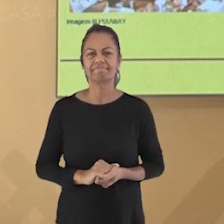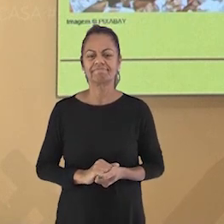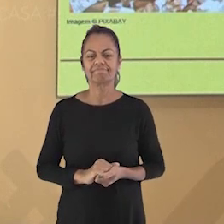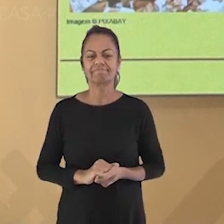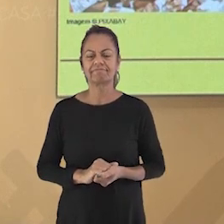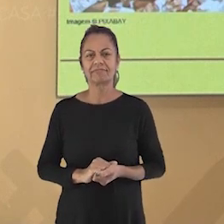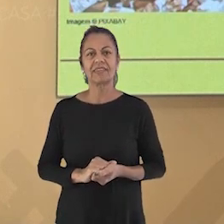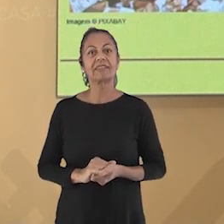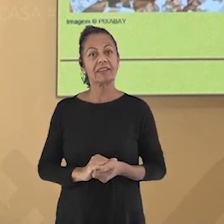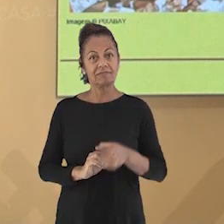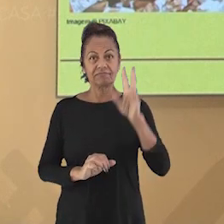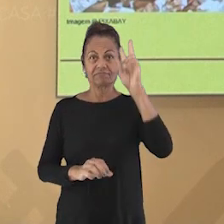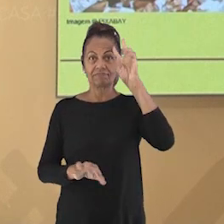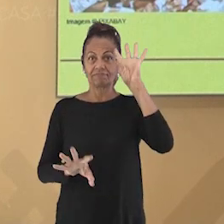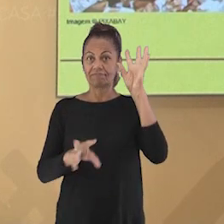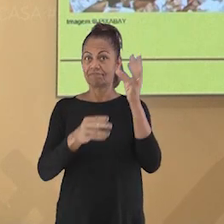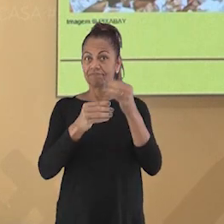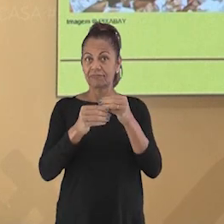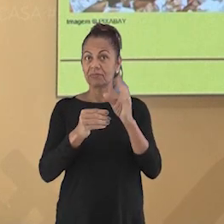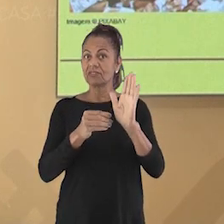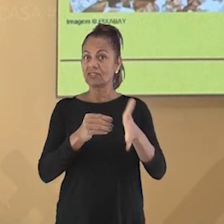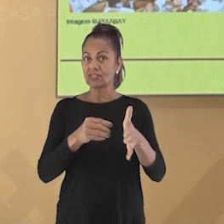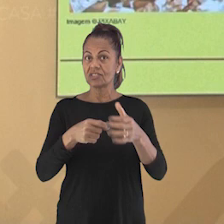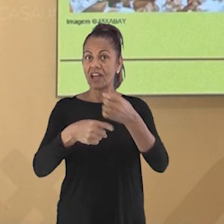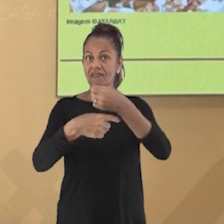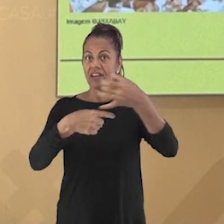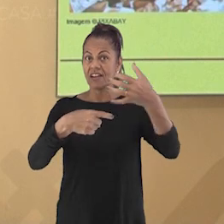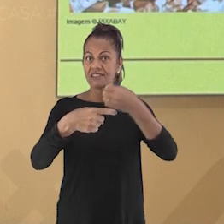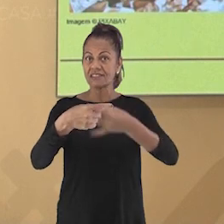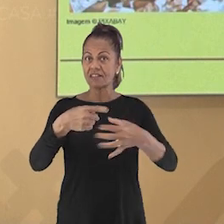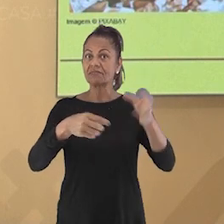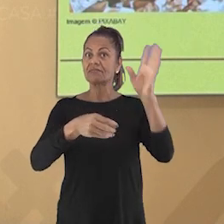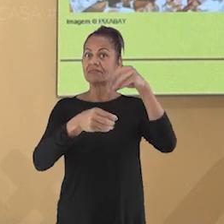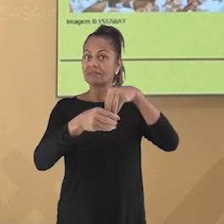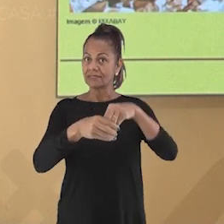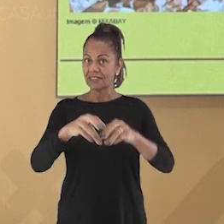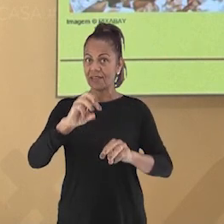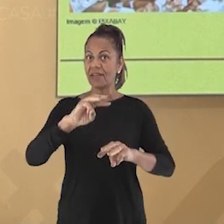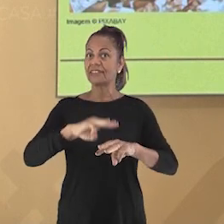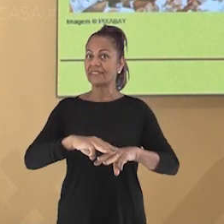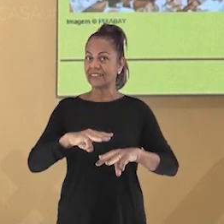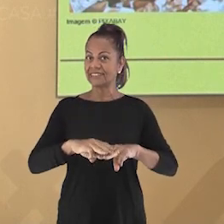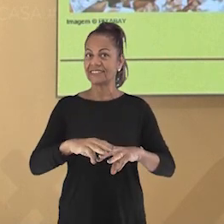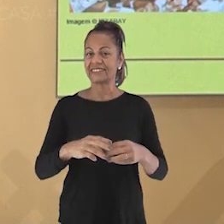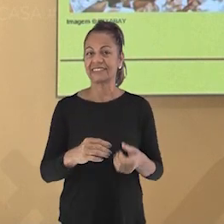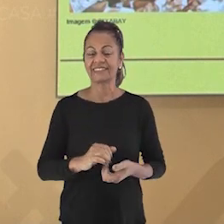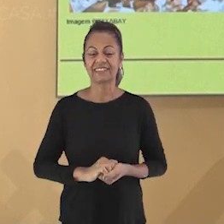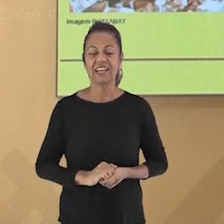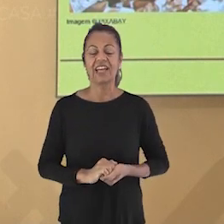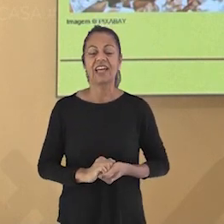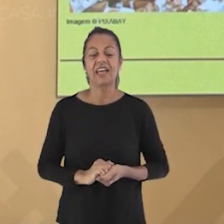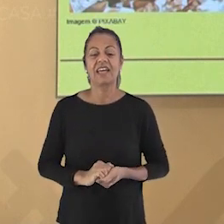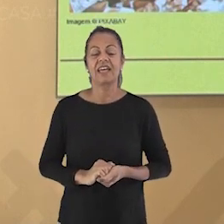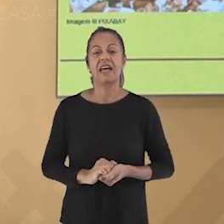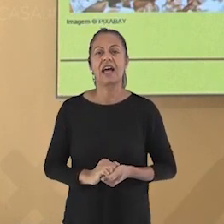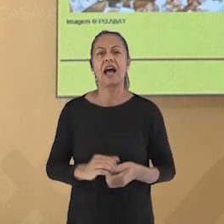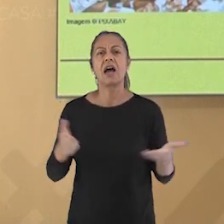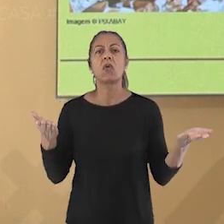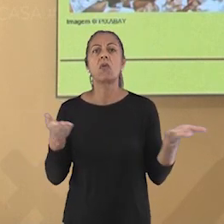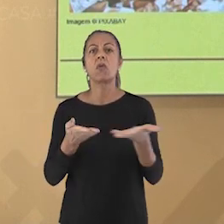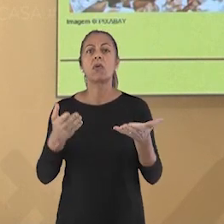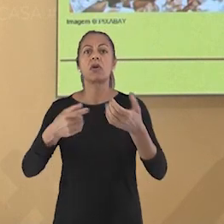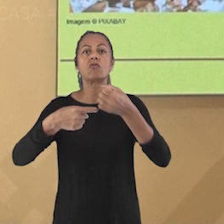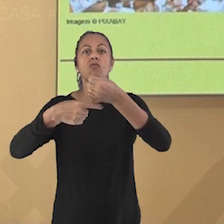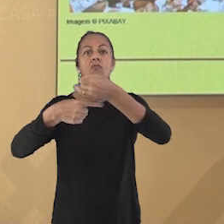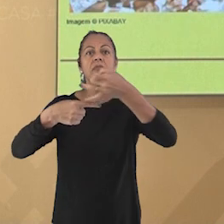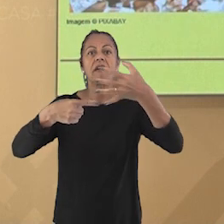e revimos o que é uma fração matemática, certo? Mas e uma fração equivalente?